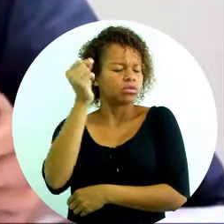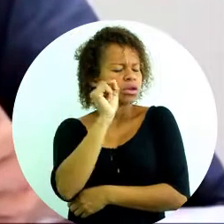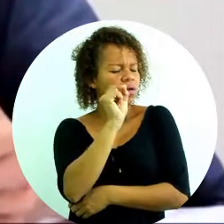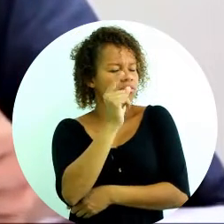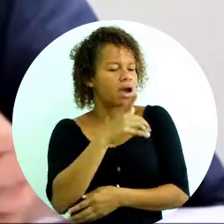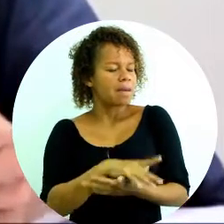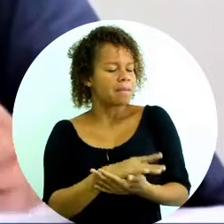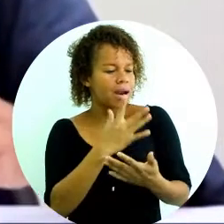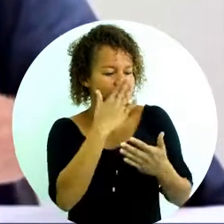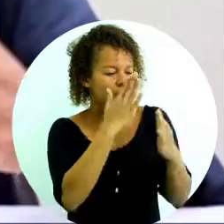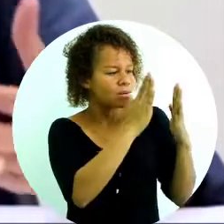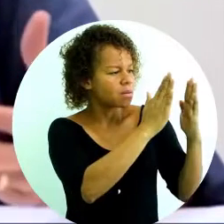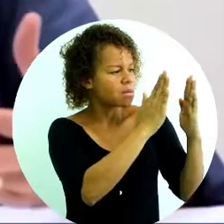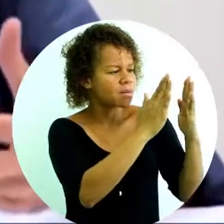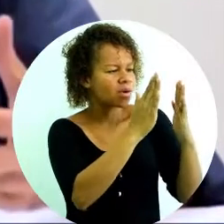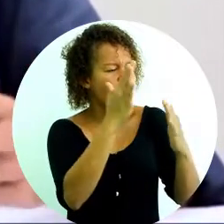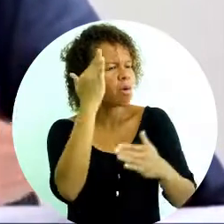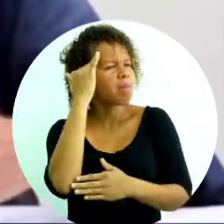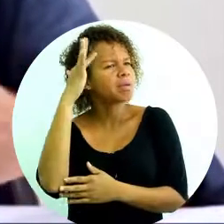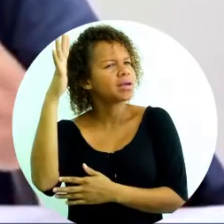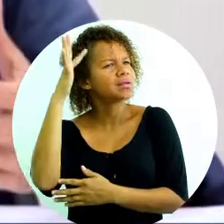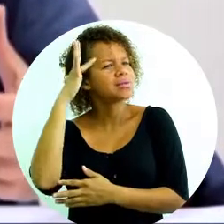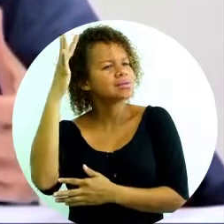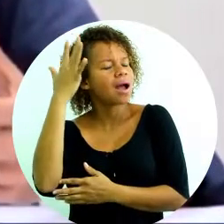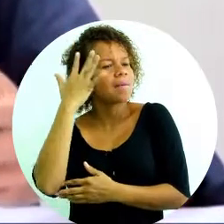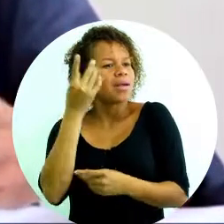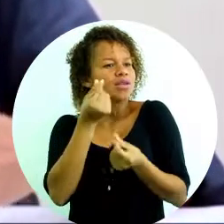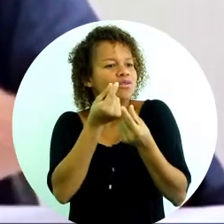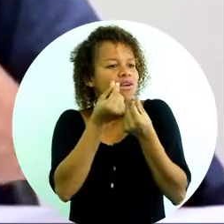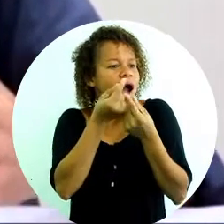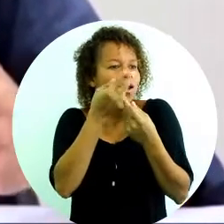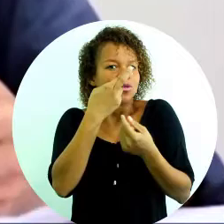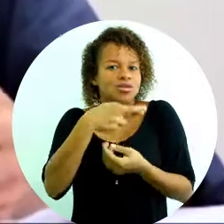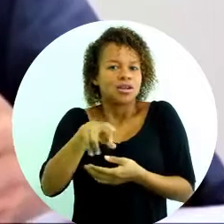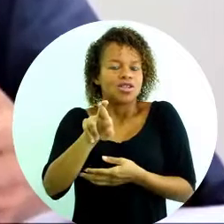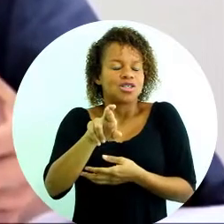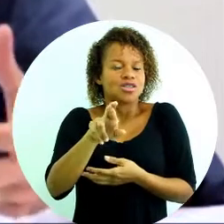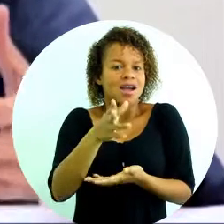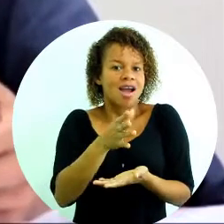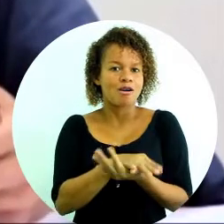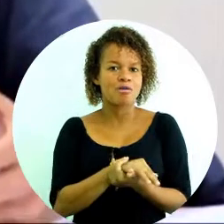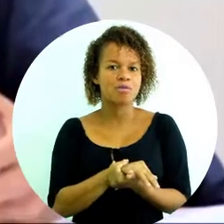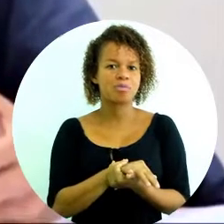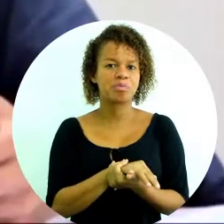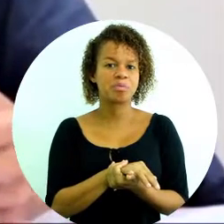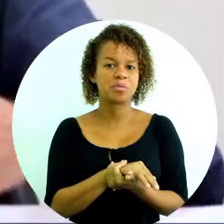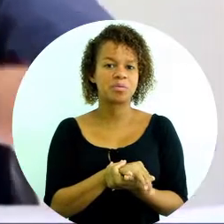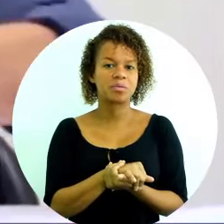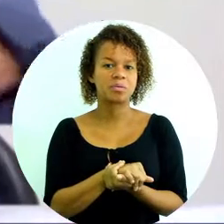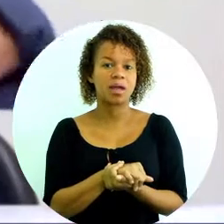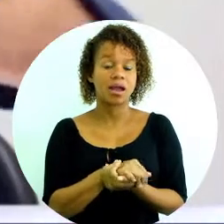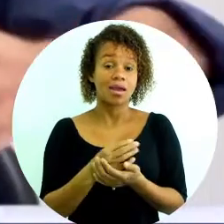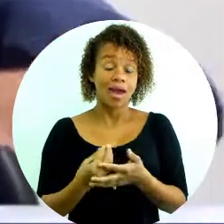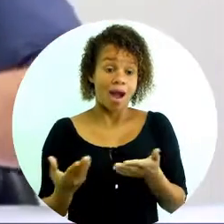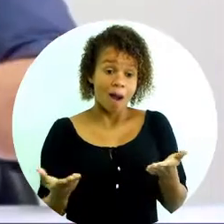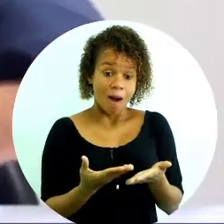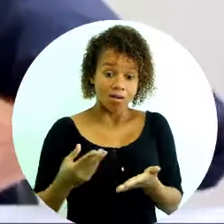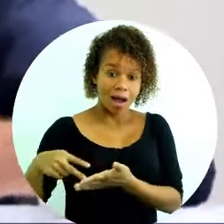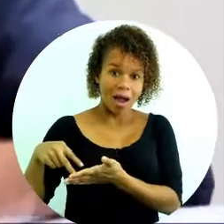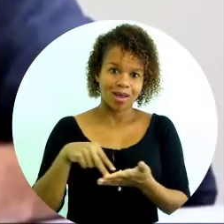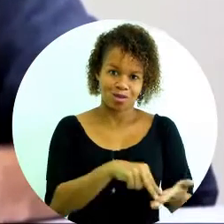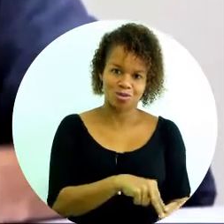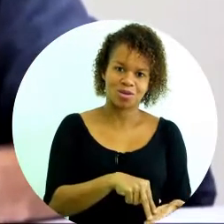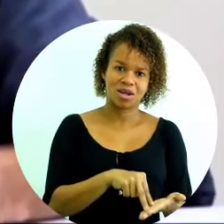hegemonia seria um bloco, um pensamento, valores e crenças dominantes